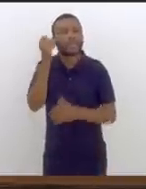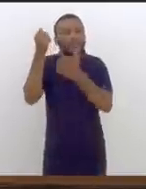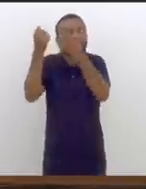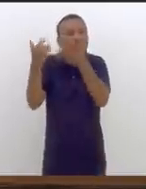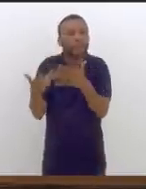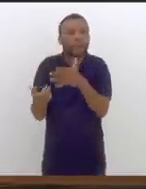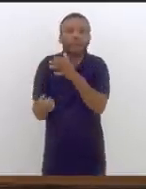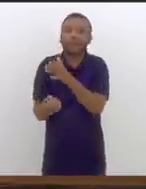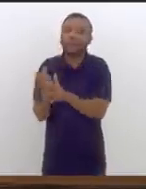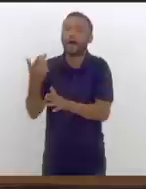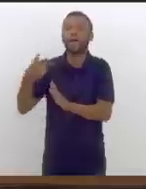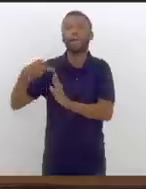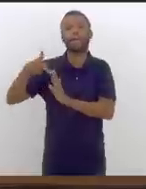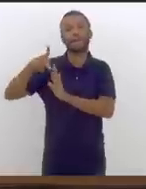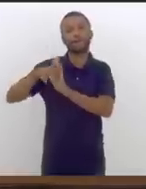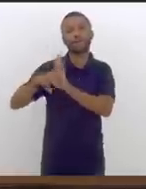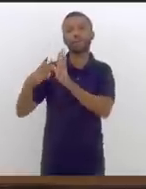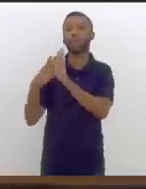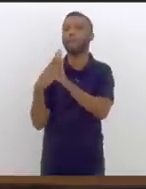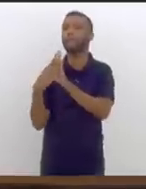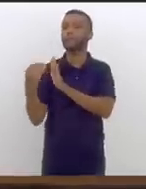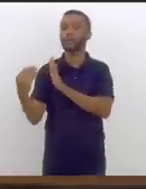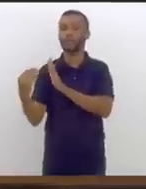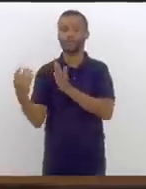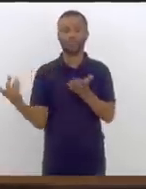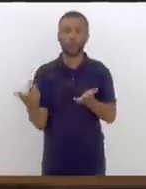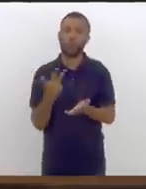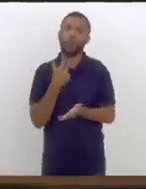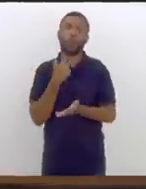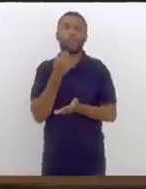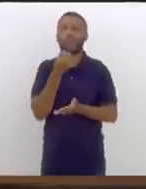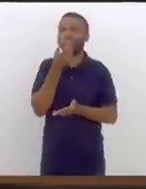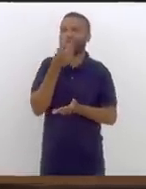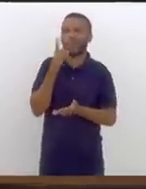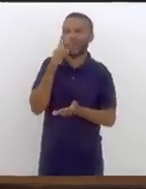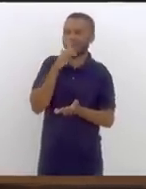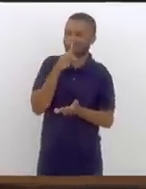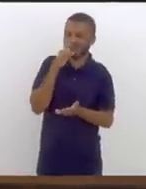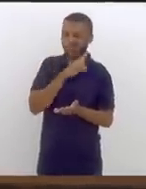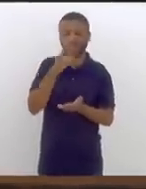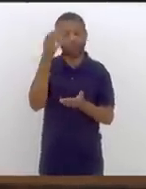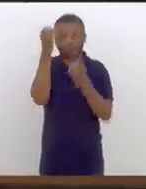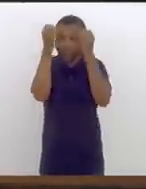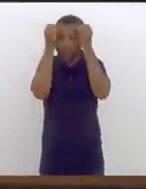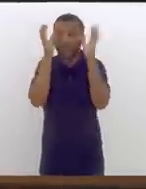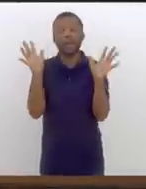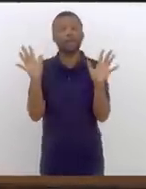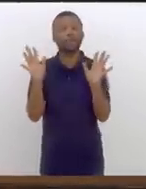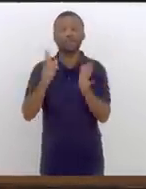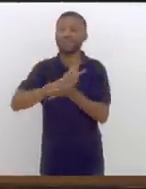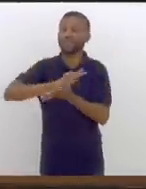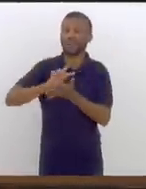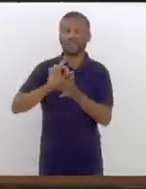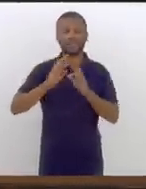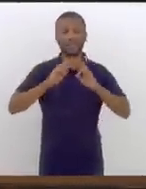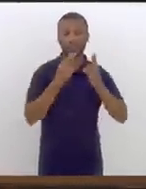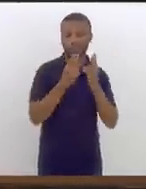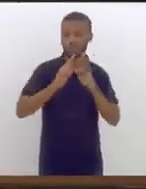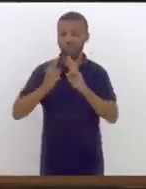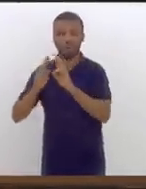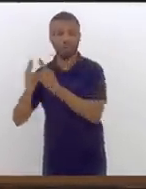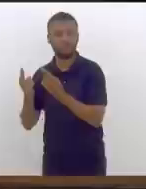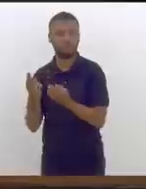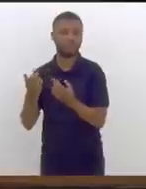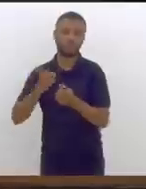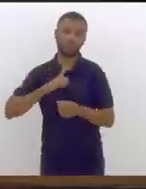piloto aí eu não vou cometer essa gafe de dizer que foi um ou foi outra então não me lembro bem tantas reuniões que eu tive com todos os dois